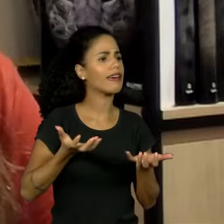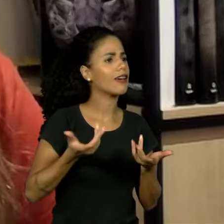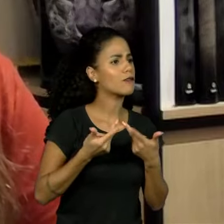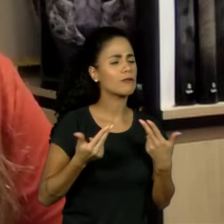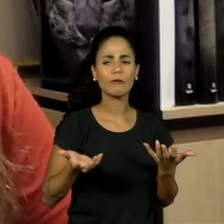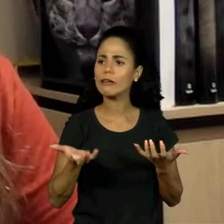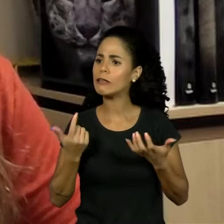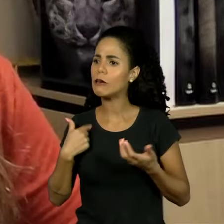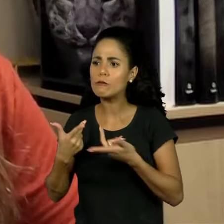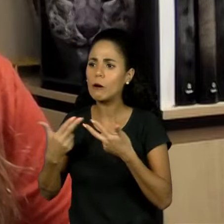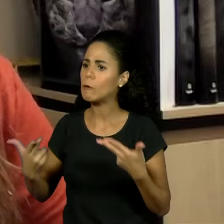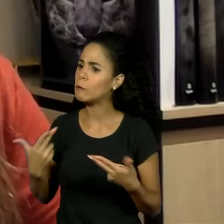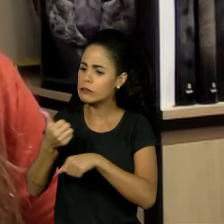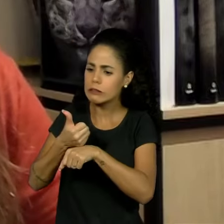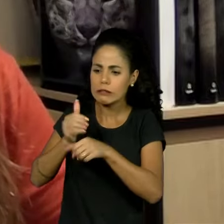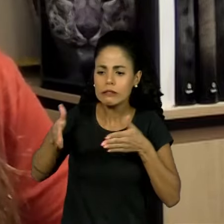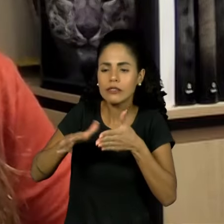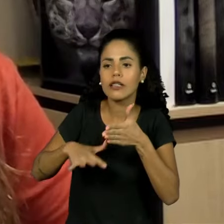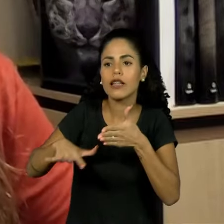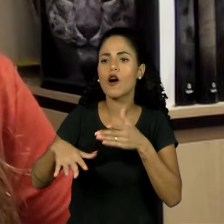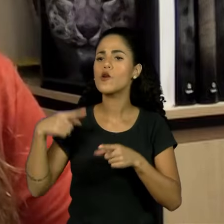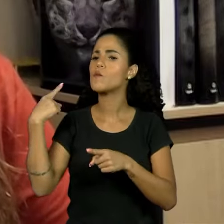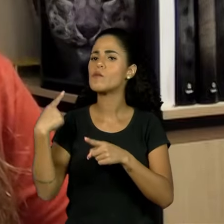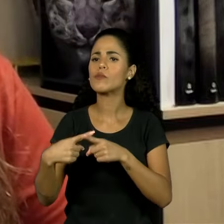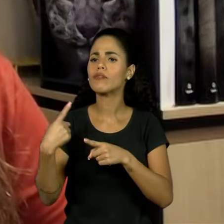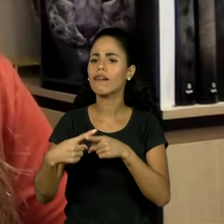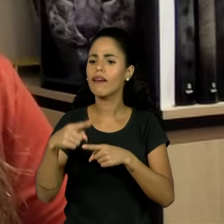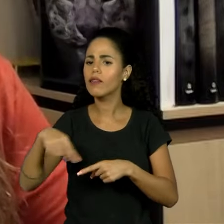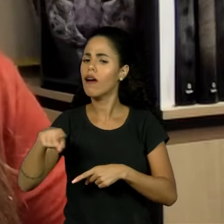desconforto aí de que por que a gente não